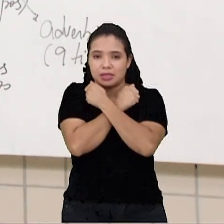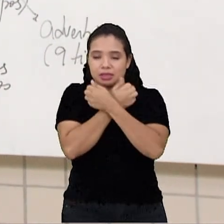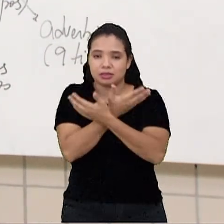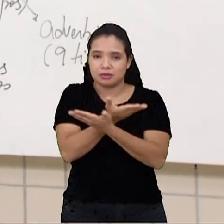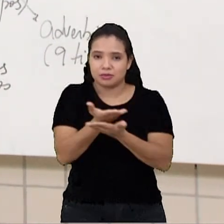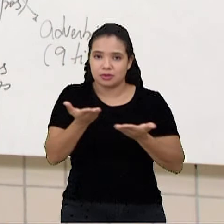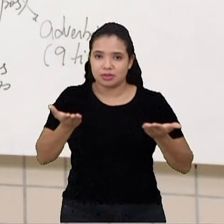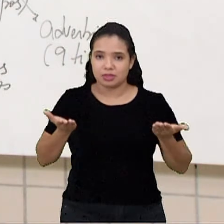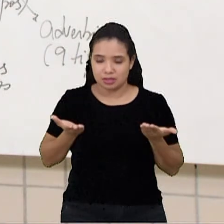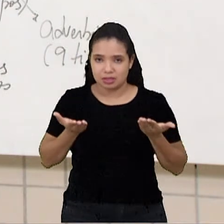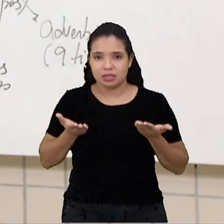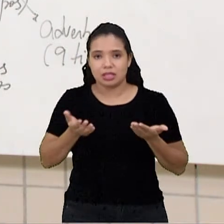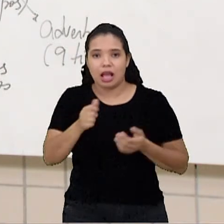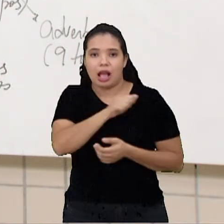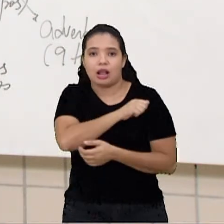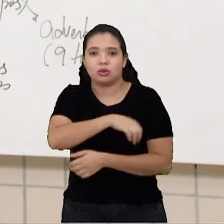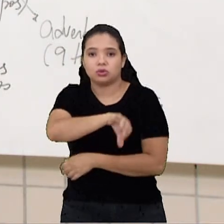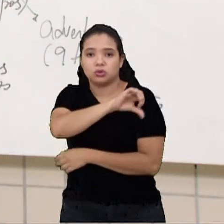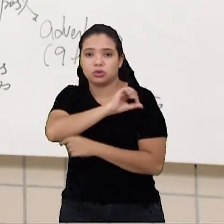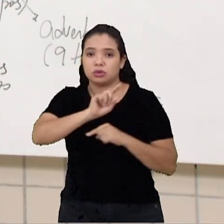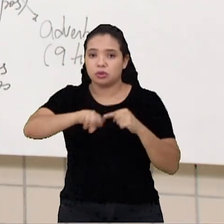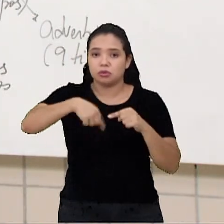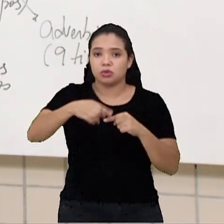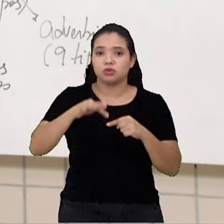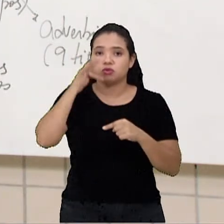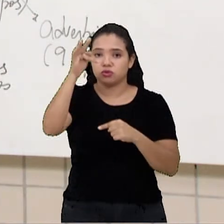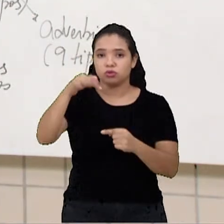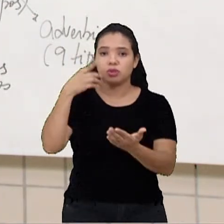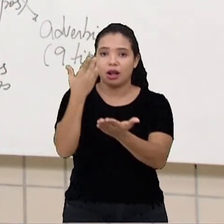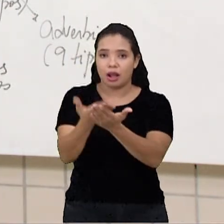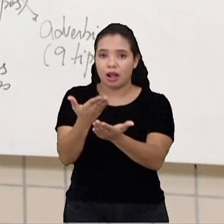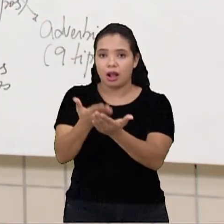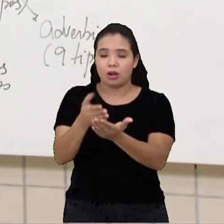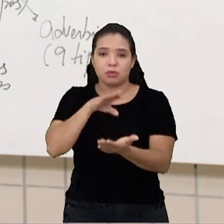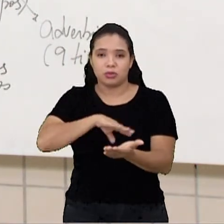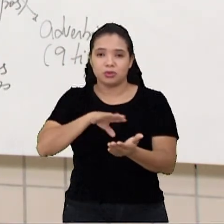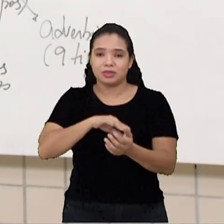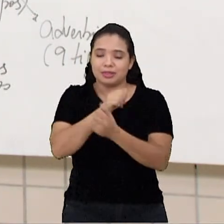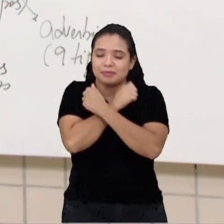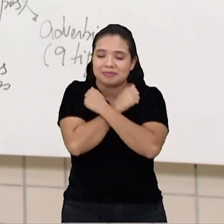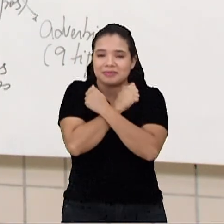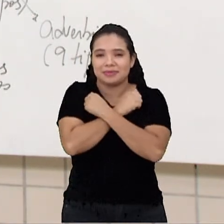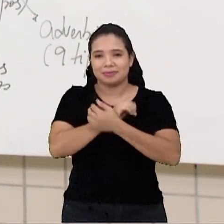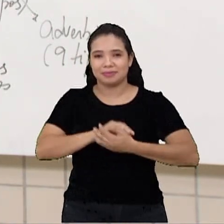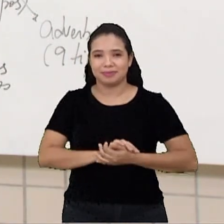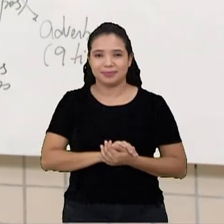a todos vocês, alunos do 9º ano, e até a próxima teleaula de língua portuguesa. Abraço!